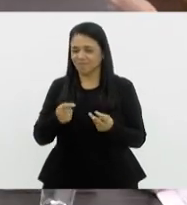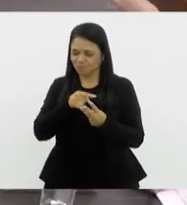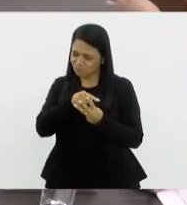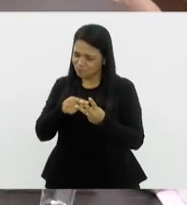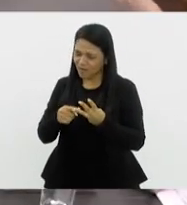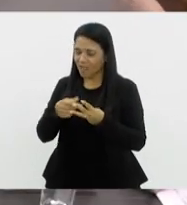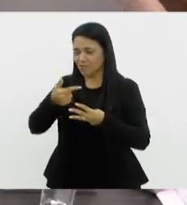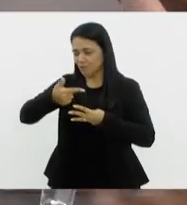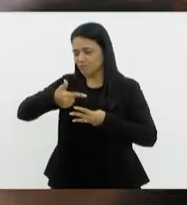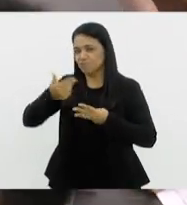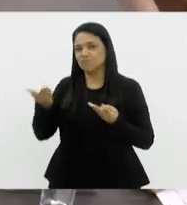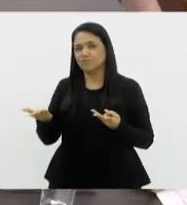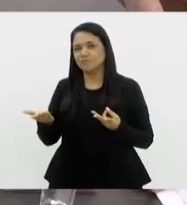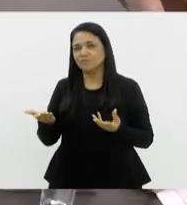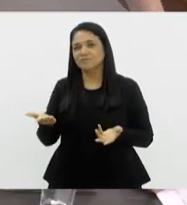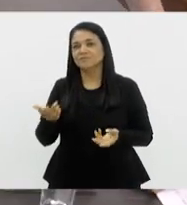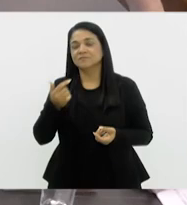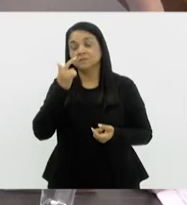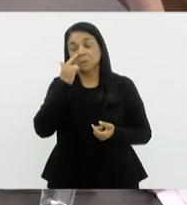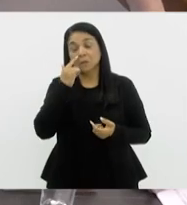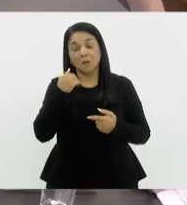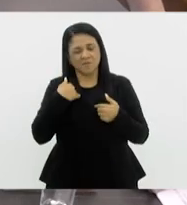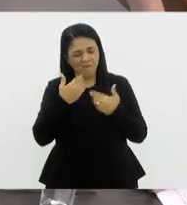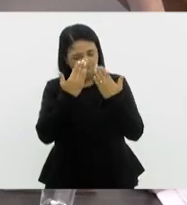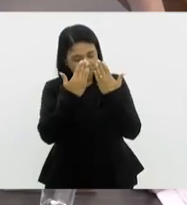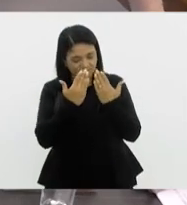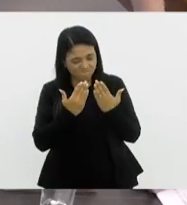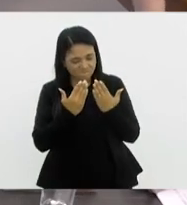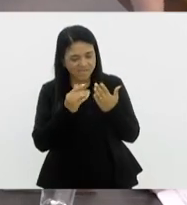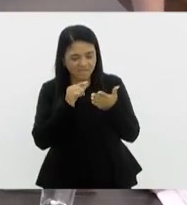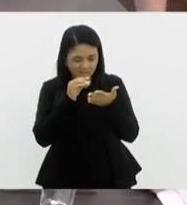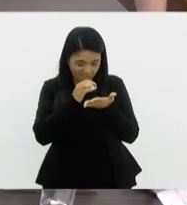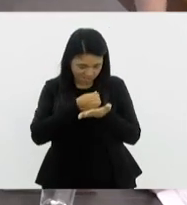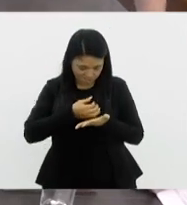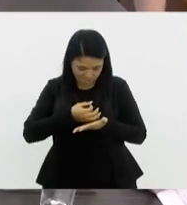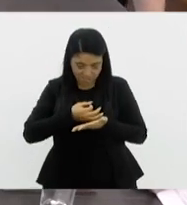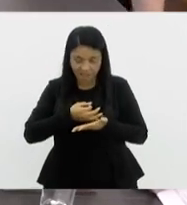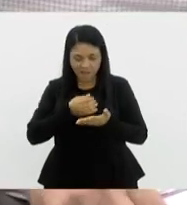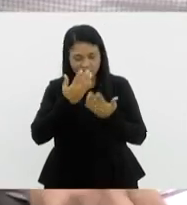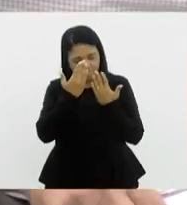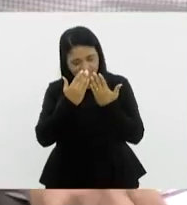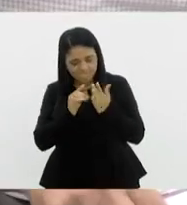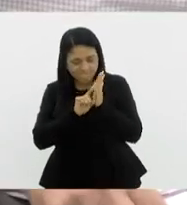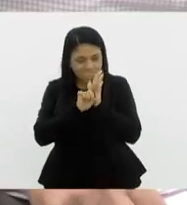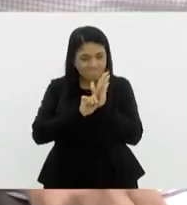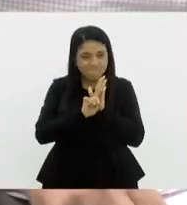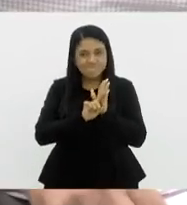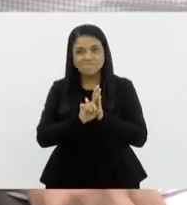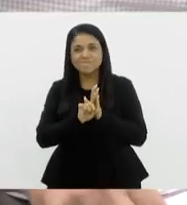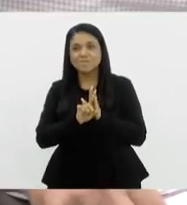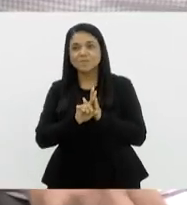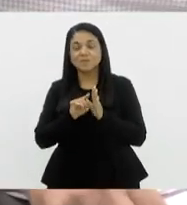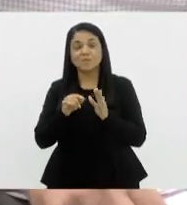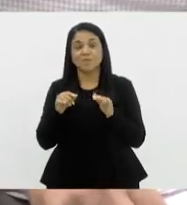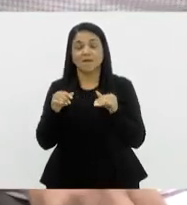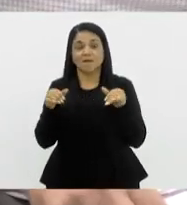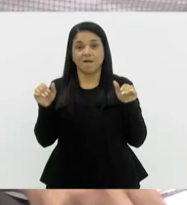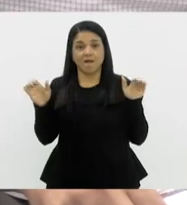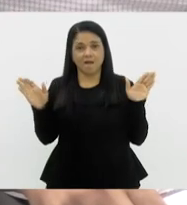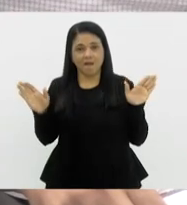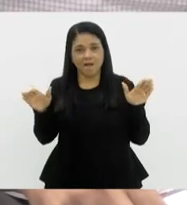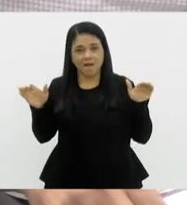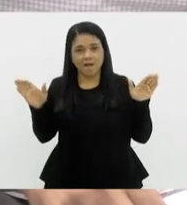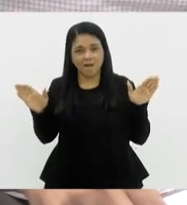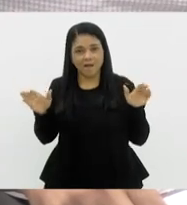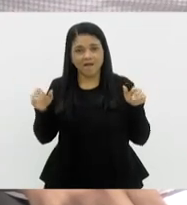fazendo uma inspeção detalhada da vossa medalha. Verifico aqui uma águia,